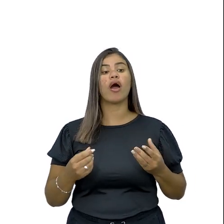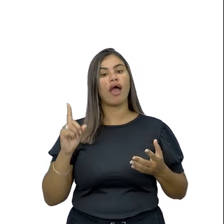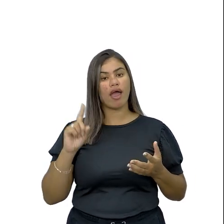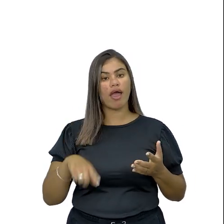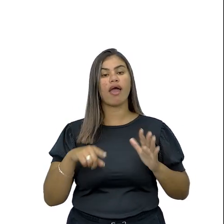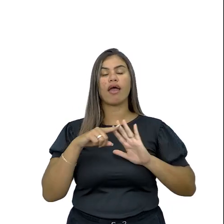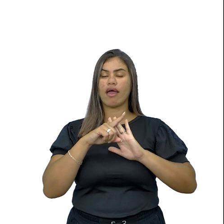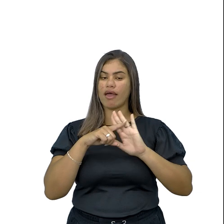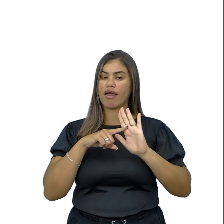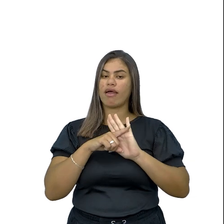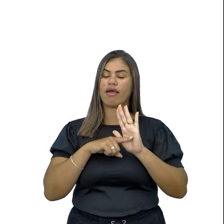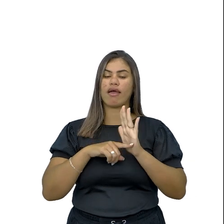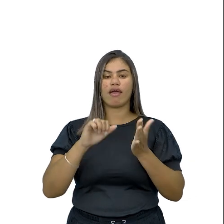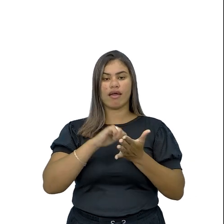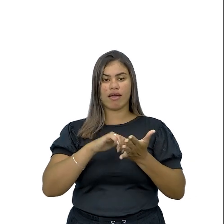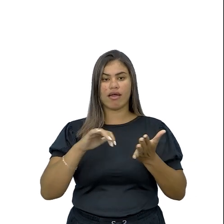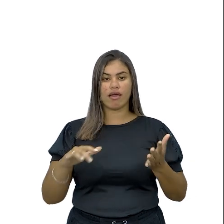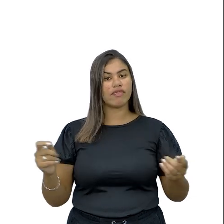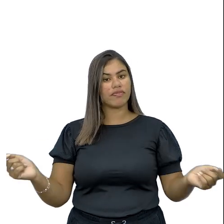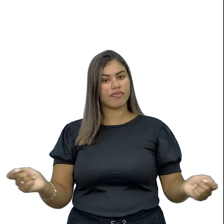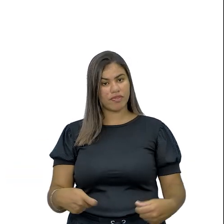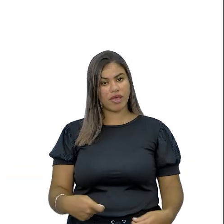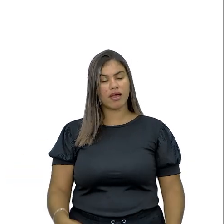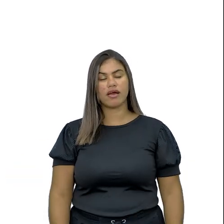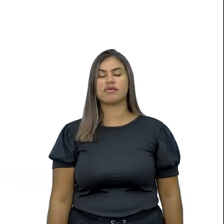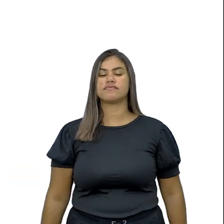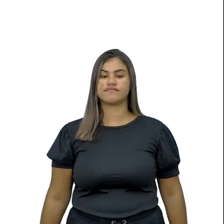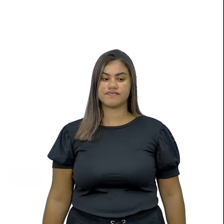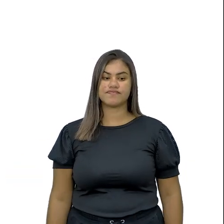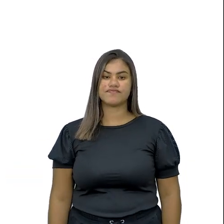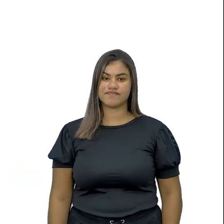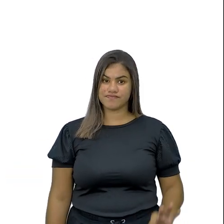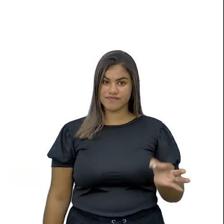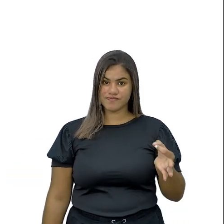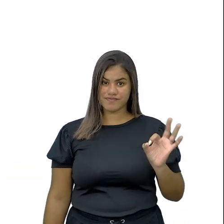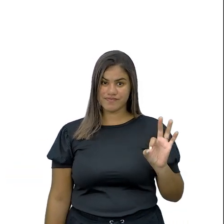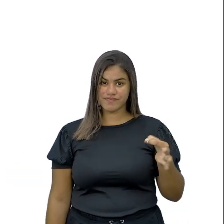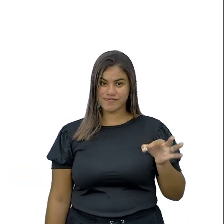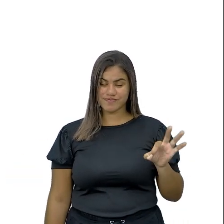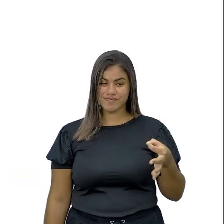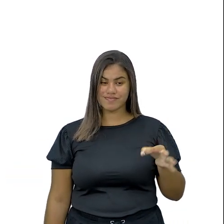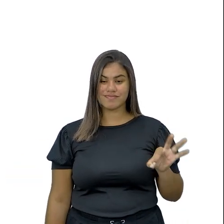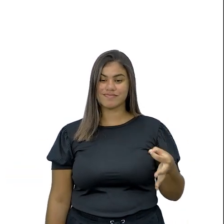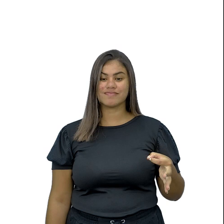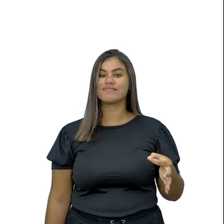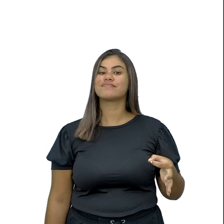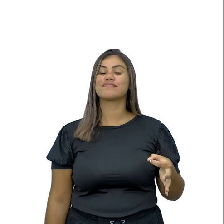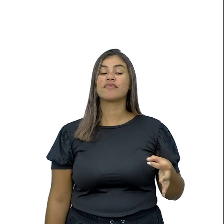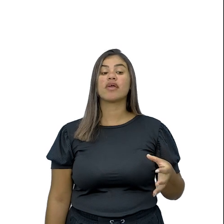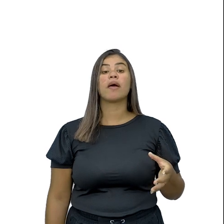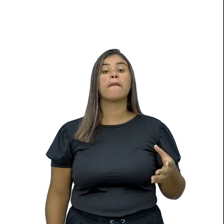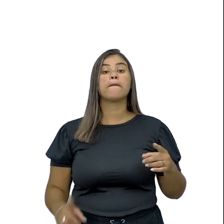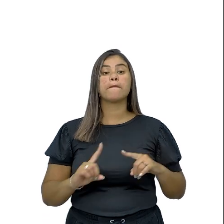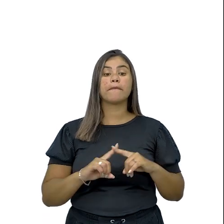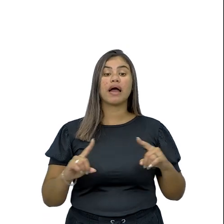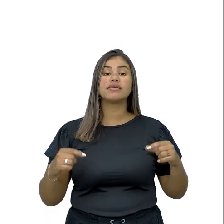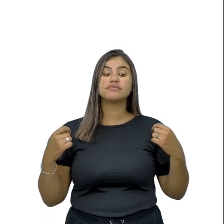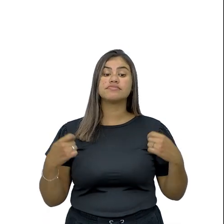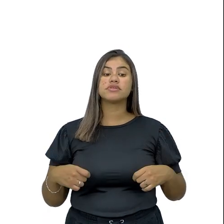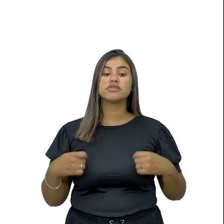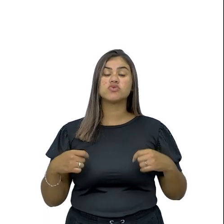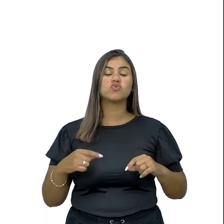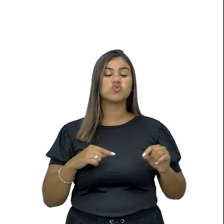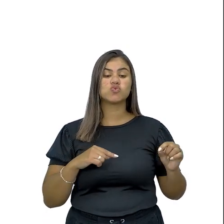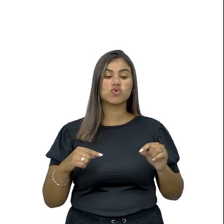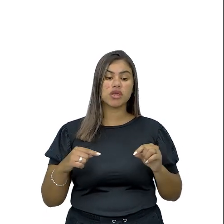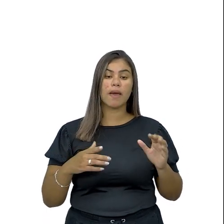como uma atividade investigativa. Tá certo? Desde que abra-se, né,